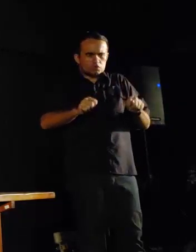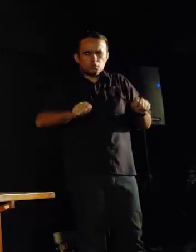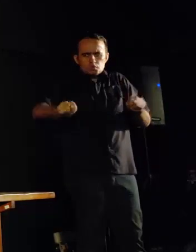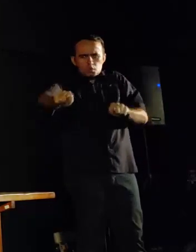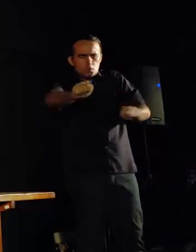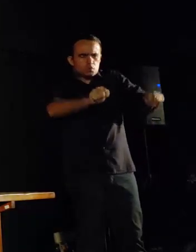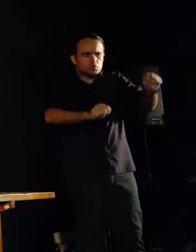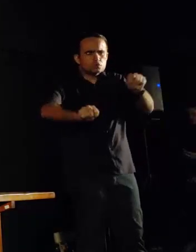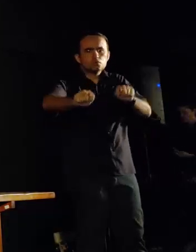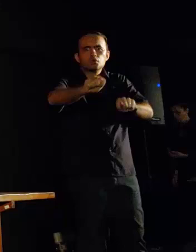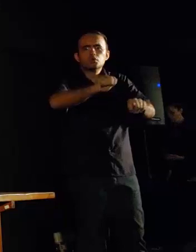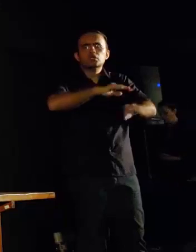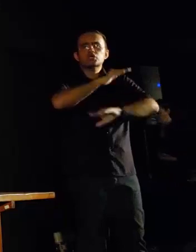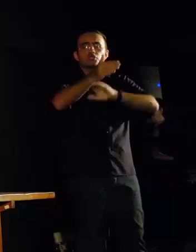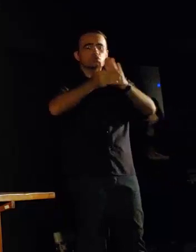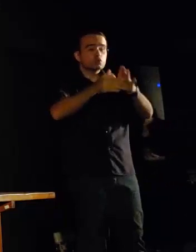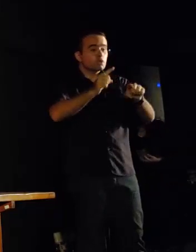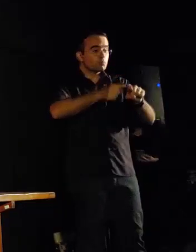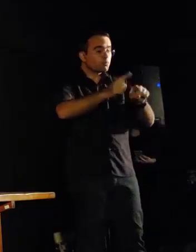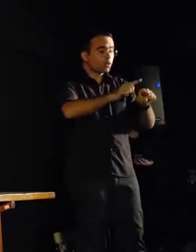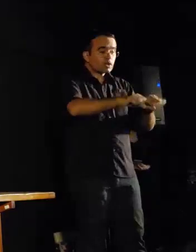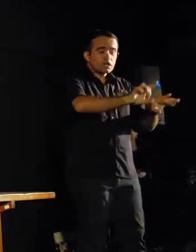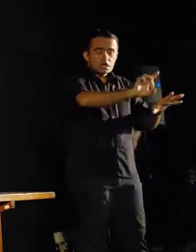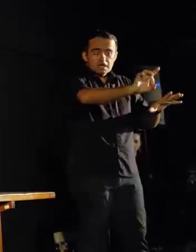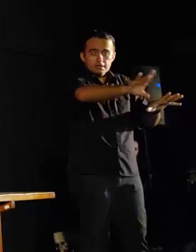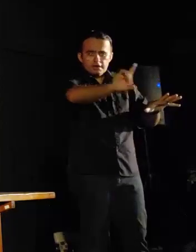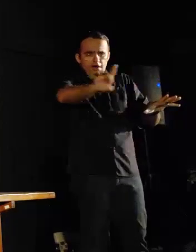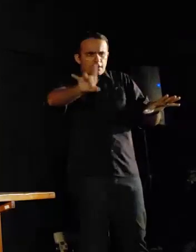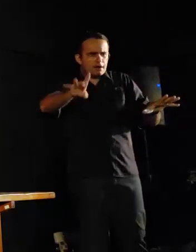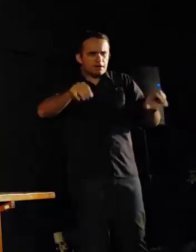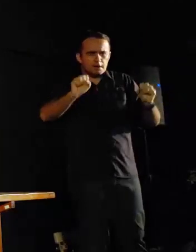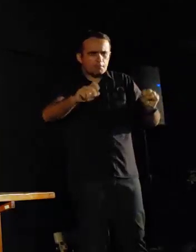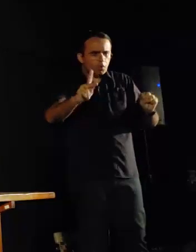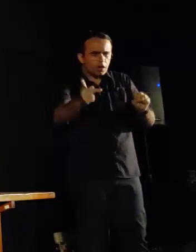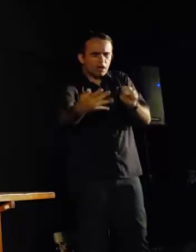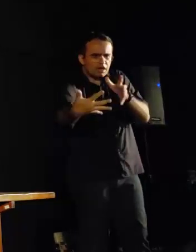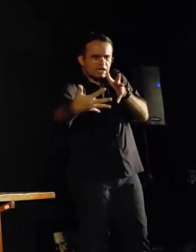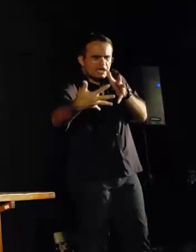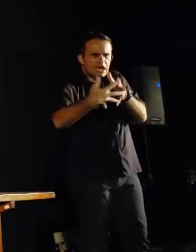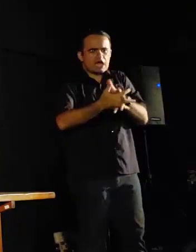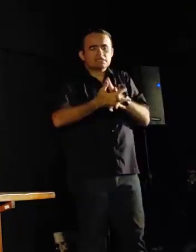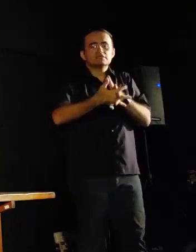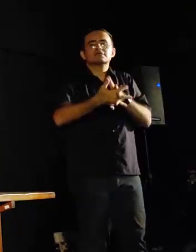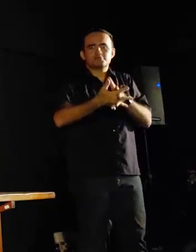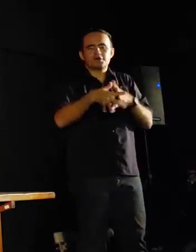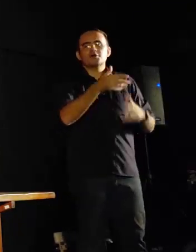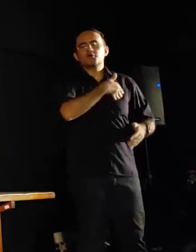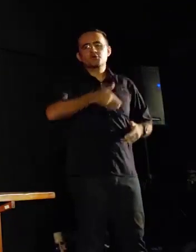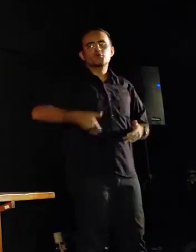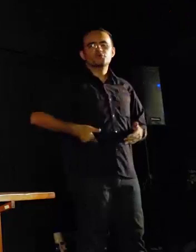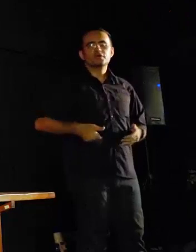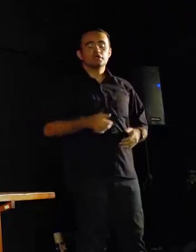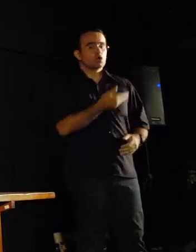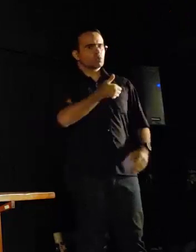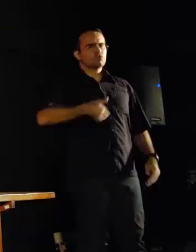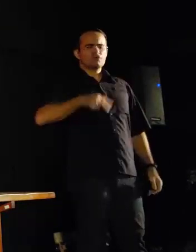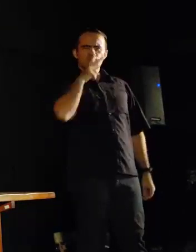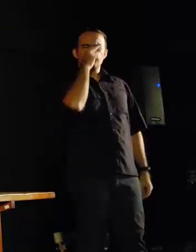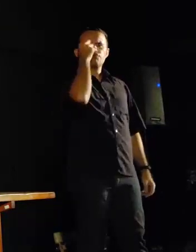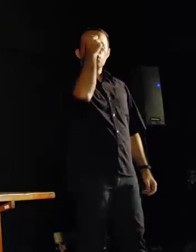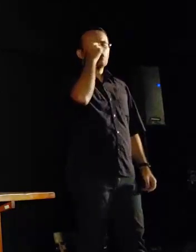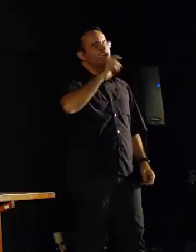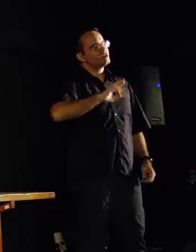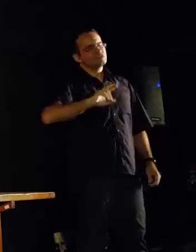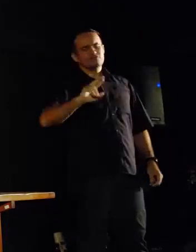ele sabe que de qualquer poro pode vir alguma coisa que vai desagregá-lo. Um governo forte, ele é